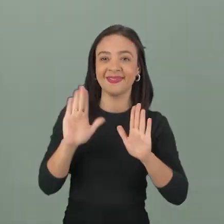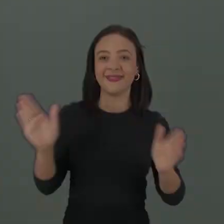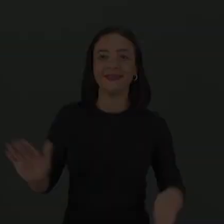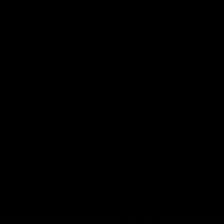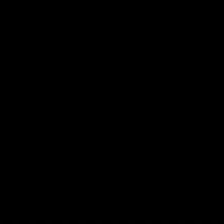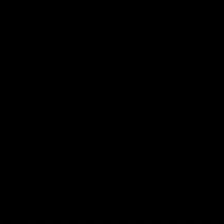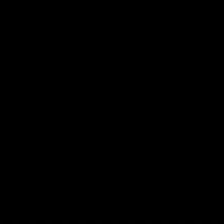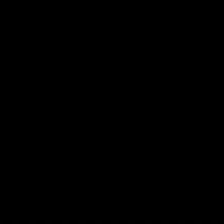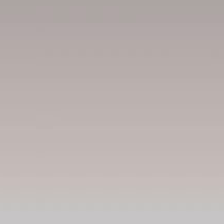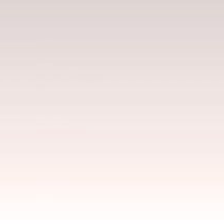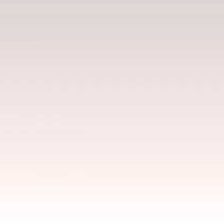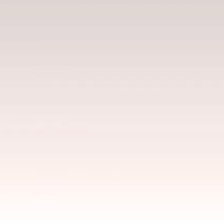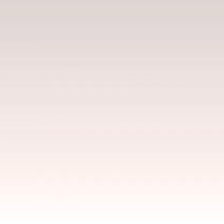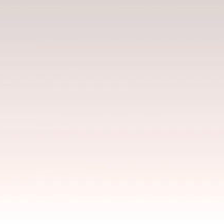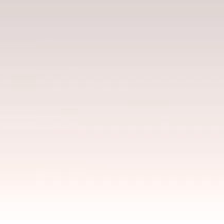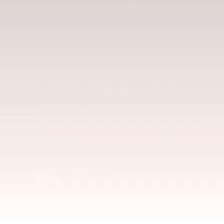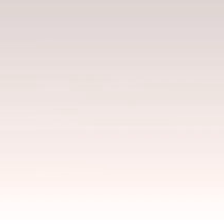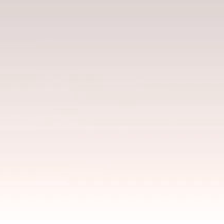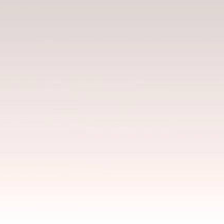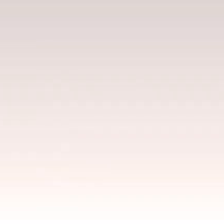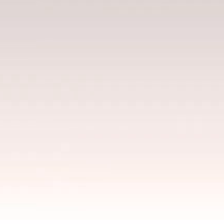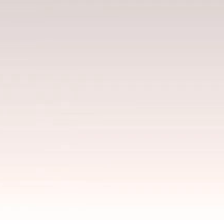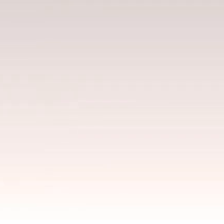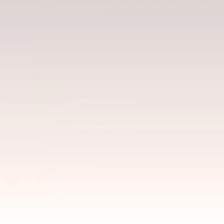tchau E aí